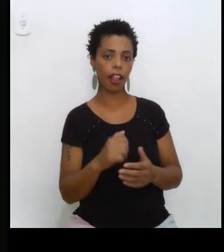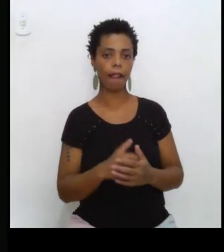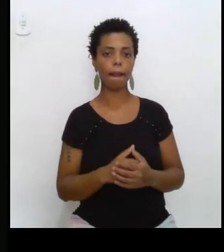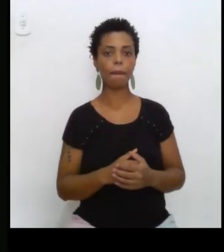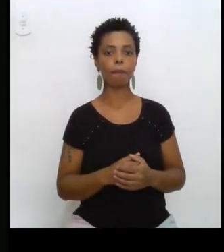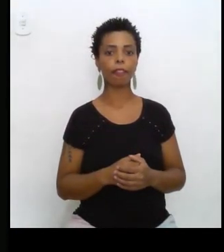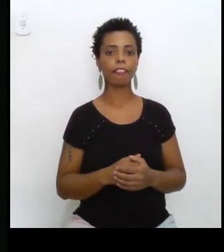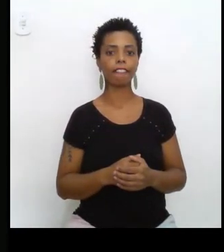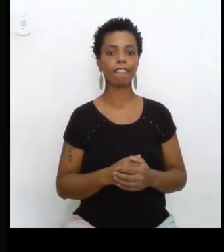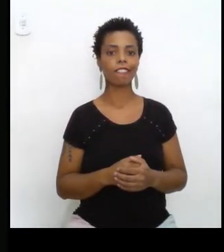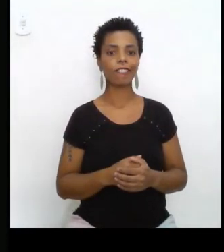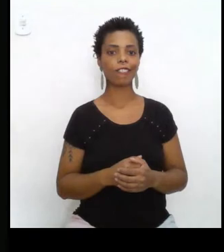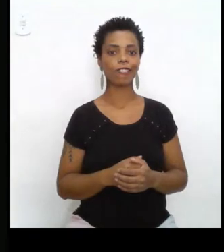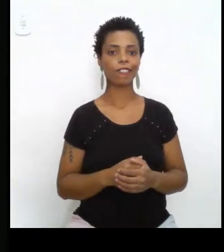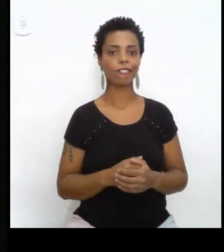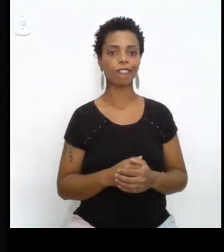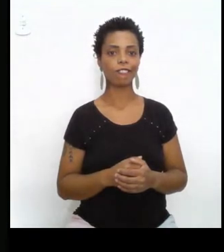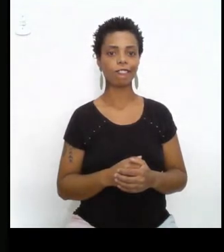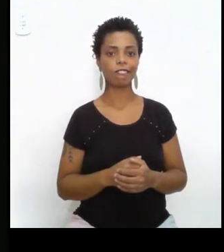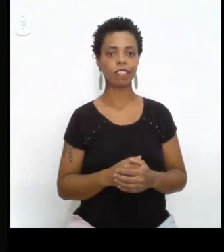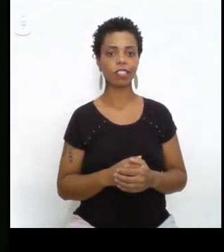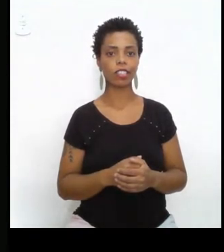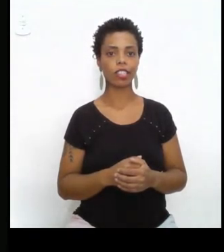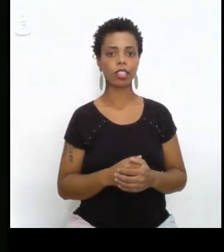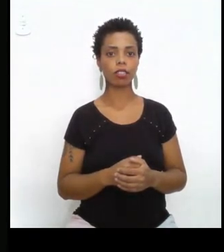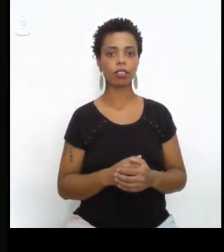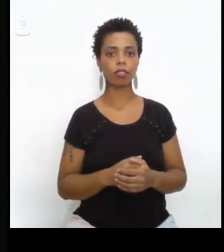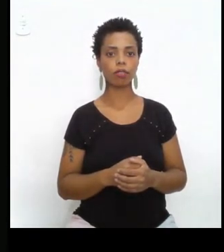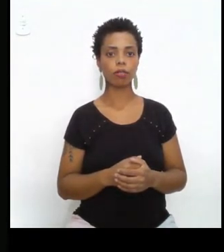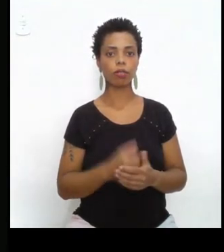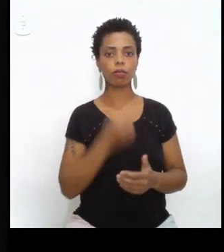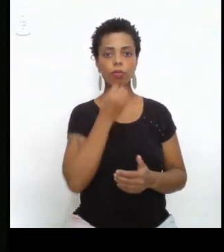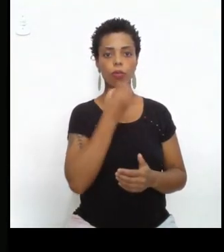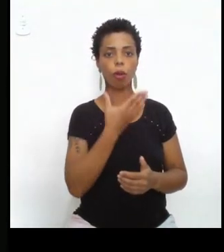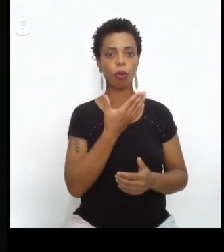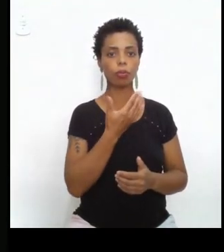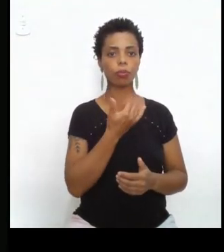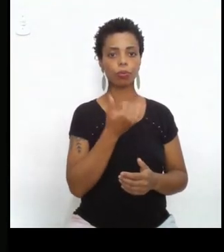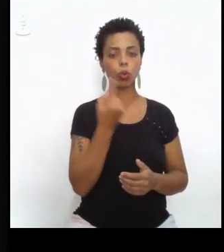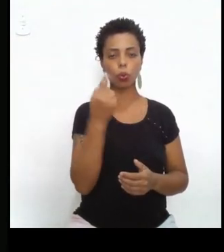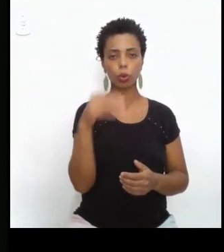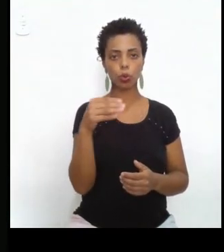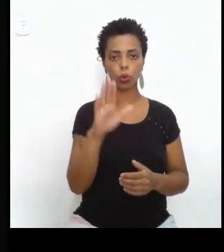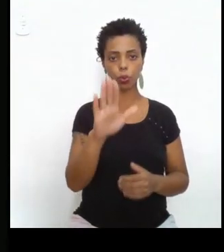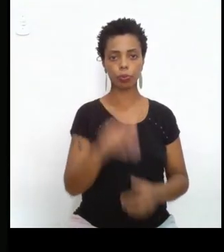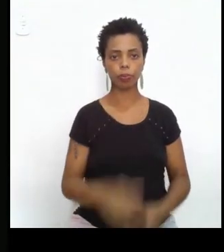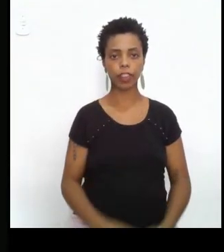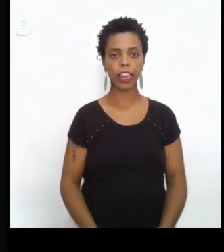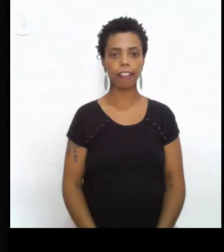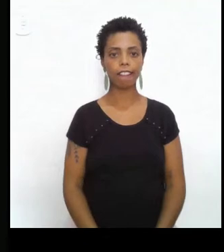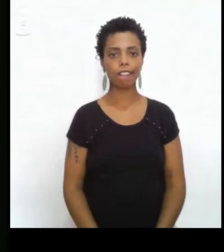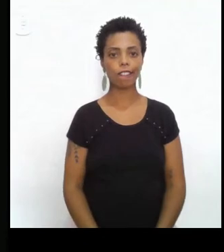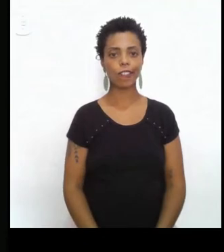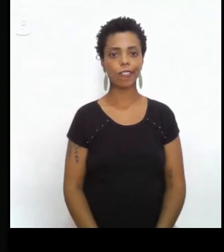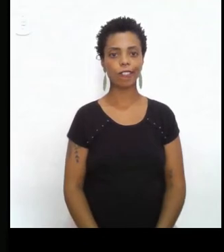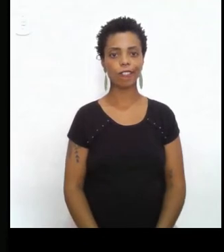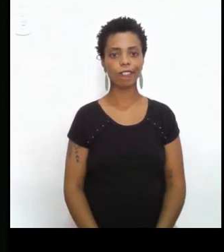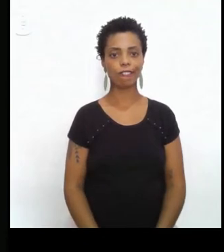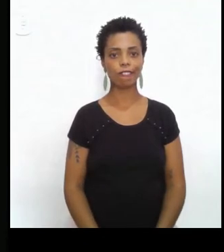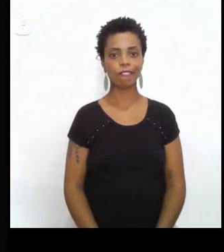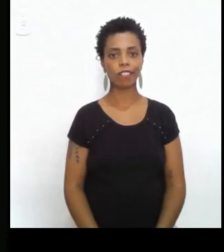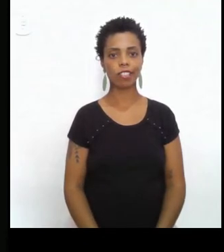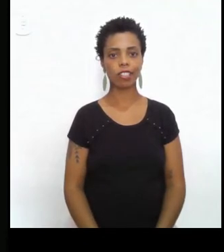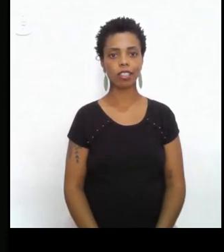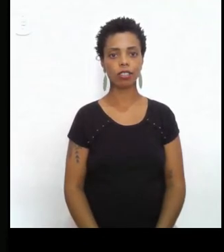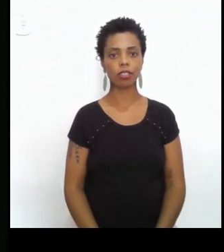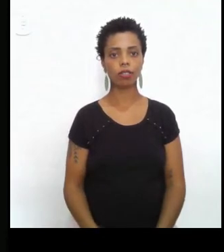Tá bom Agora eu não posso a cena